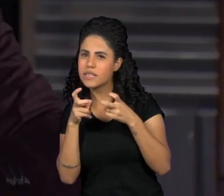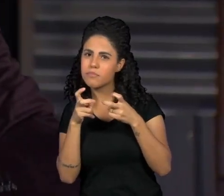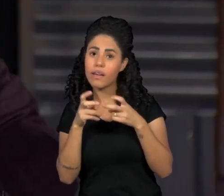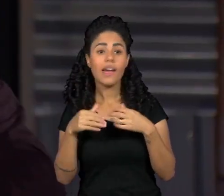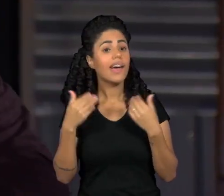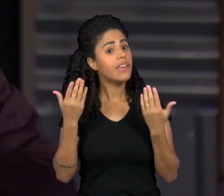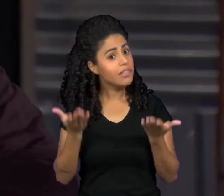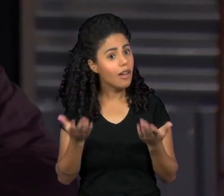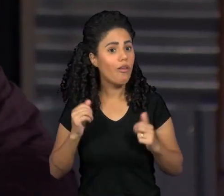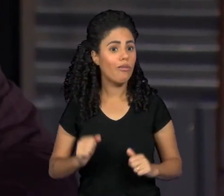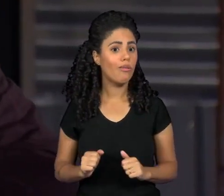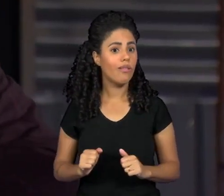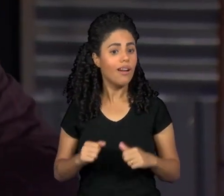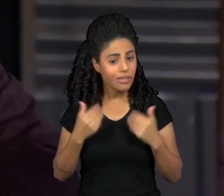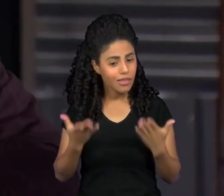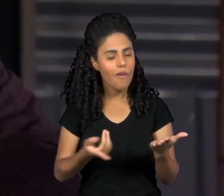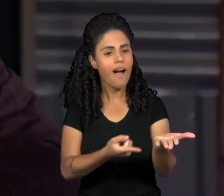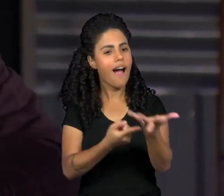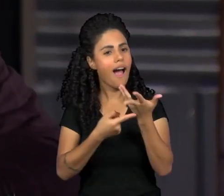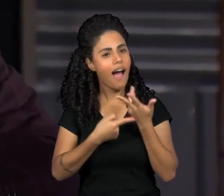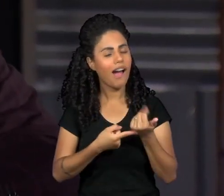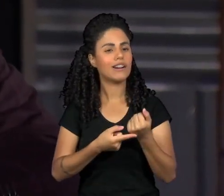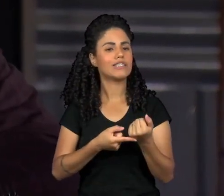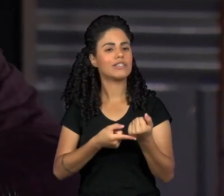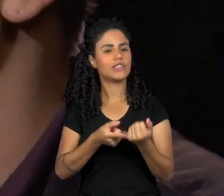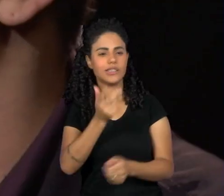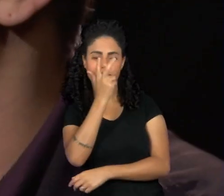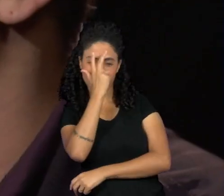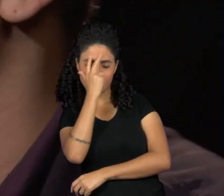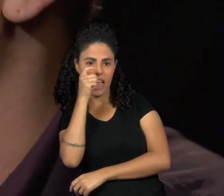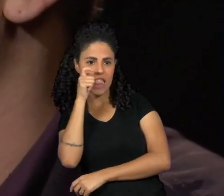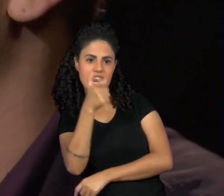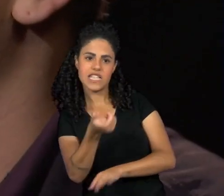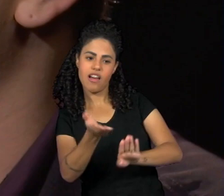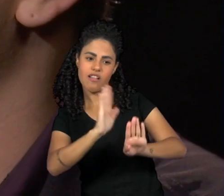cara tímido. É a arte, né? É, sim. É ser o De outro. também